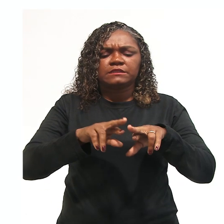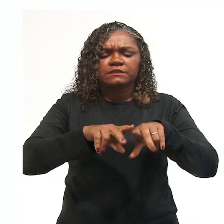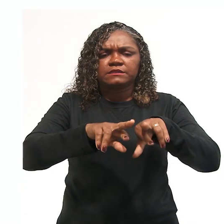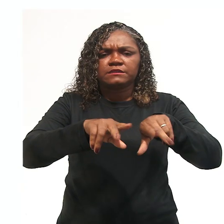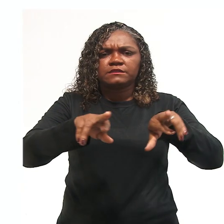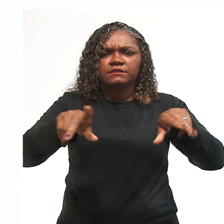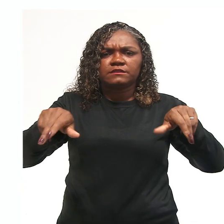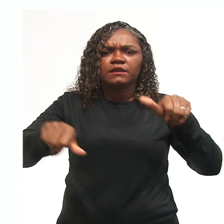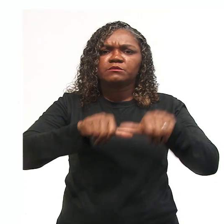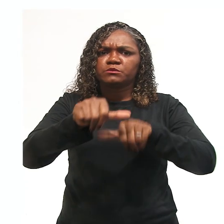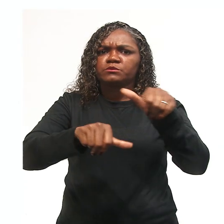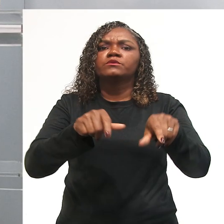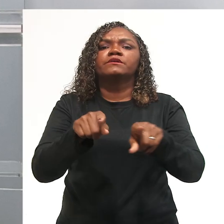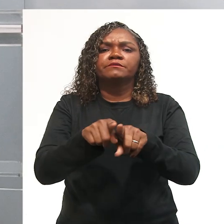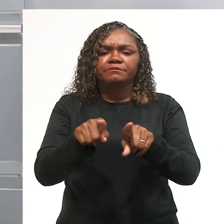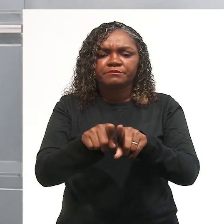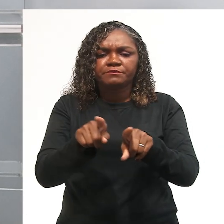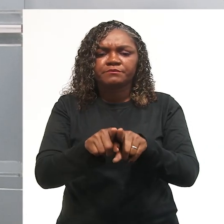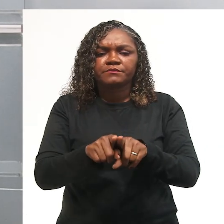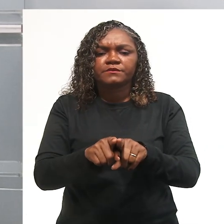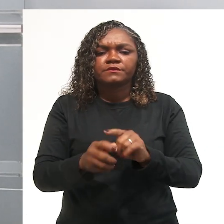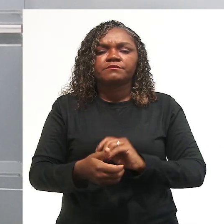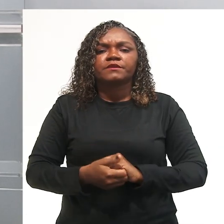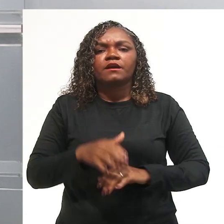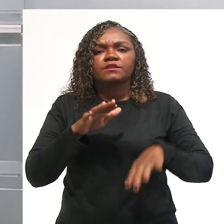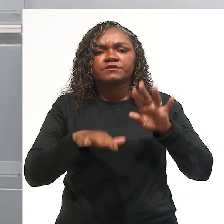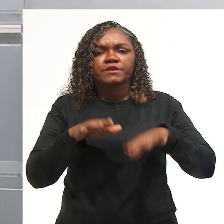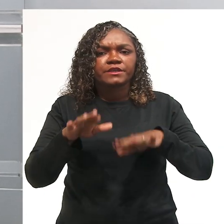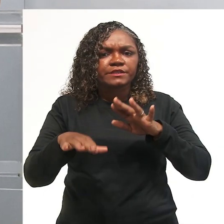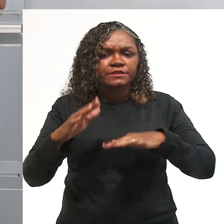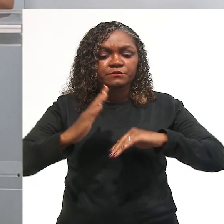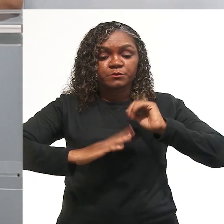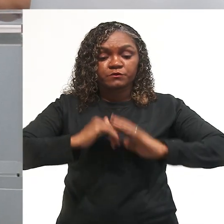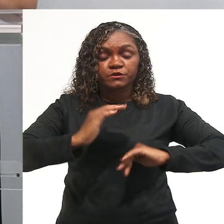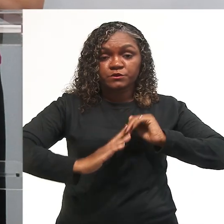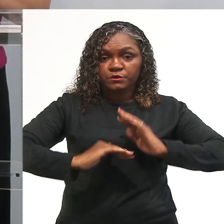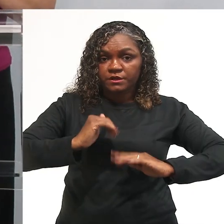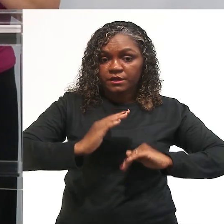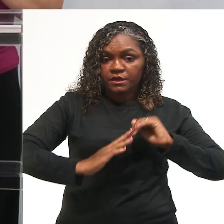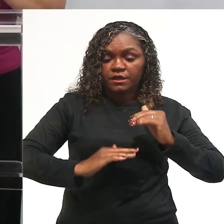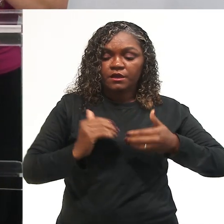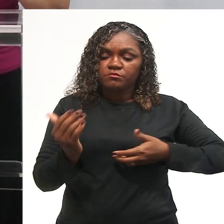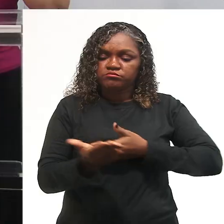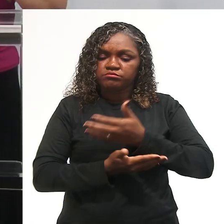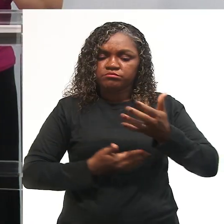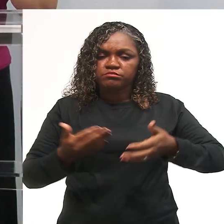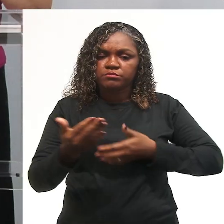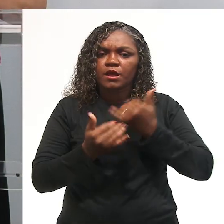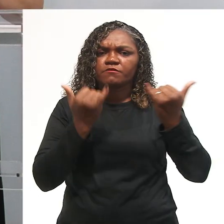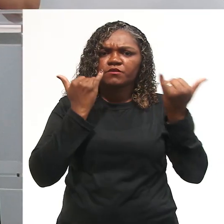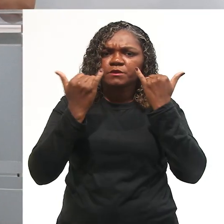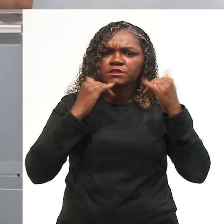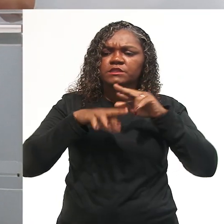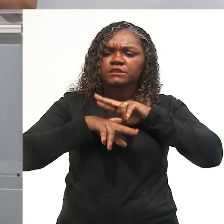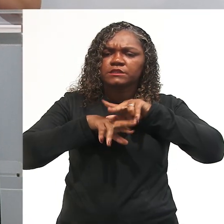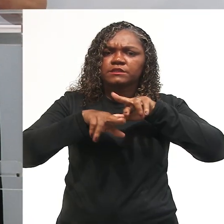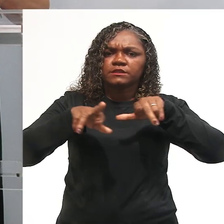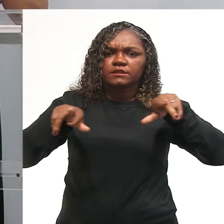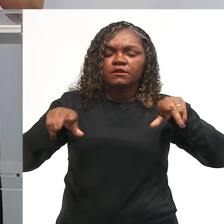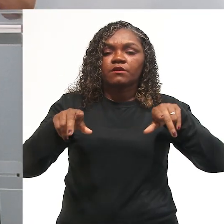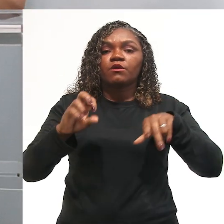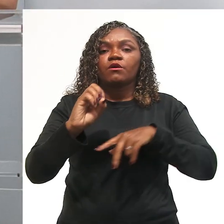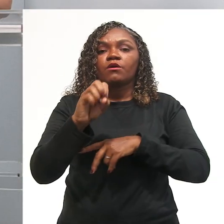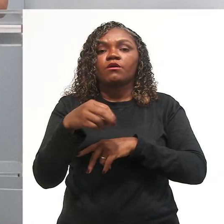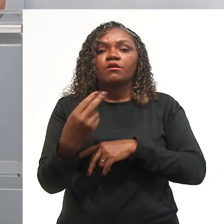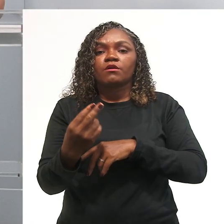muito, tanto dos servidores, né, dos funcionários entre si, como também das